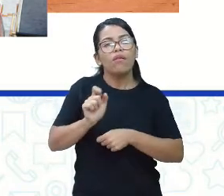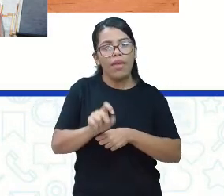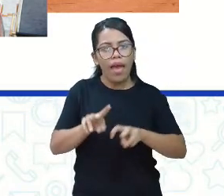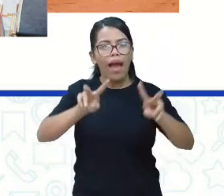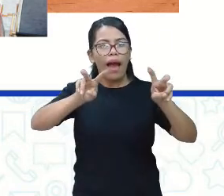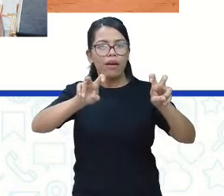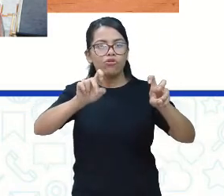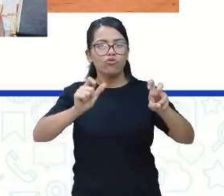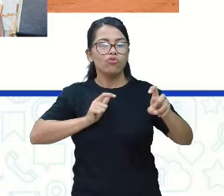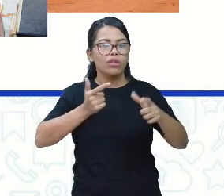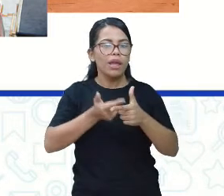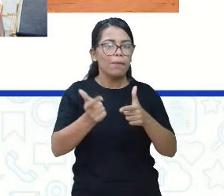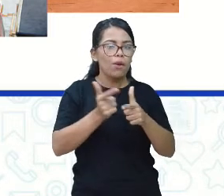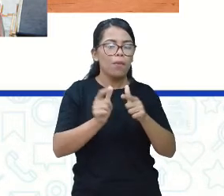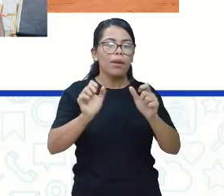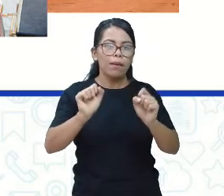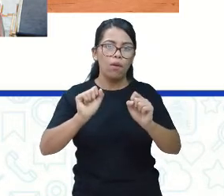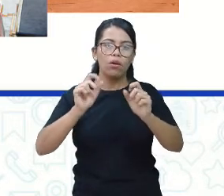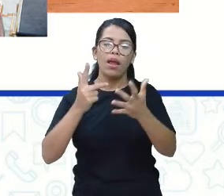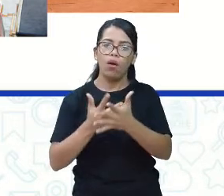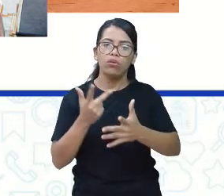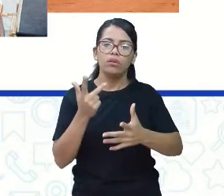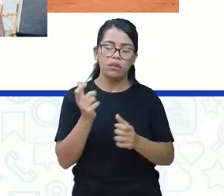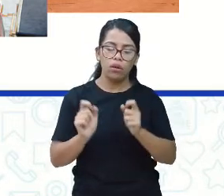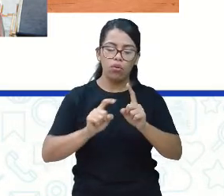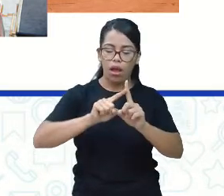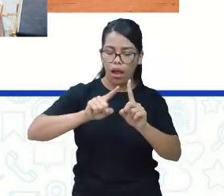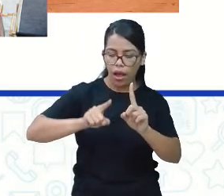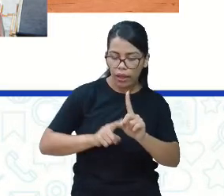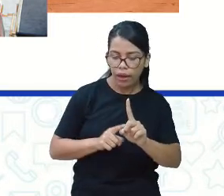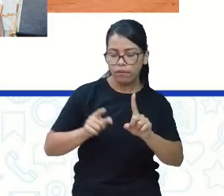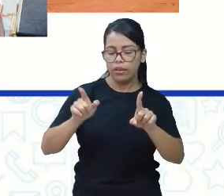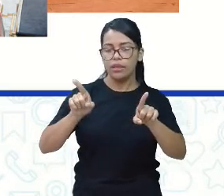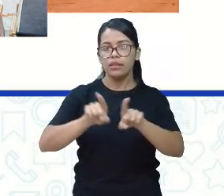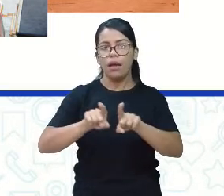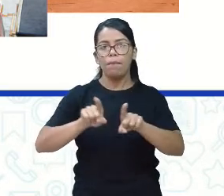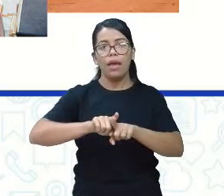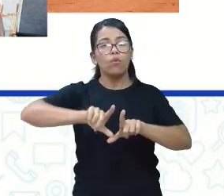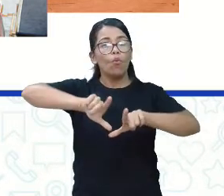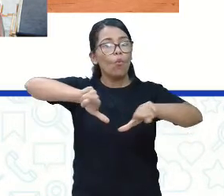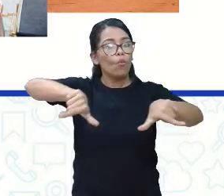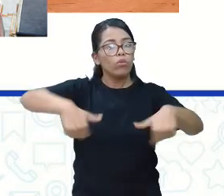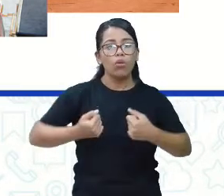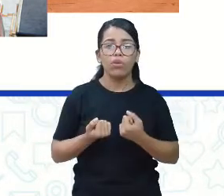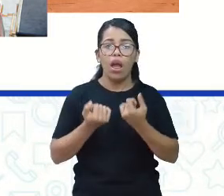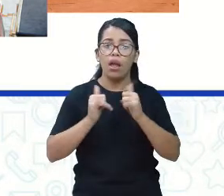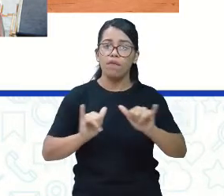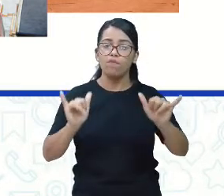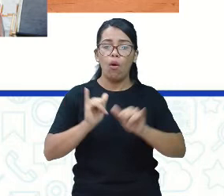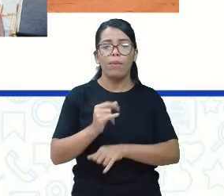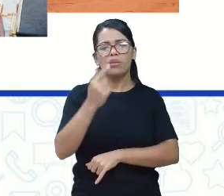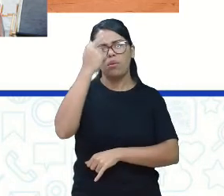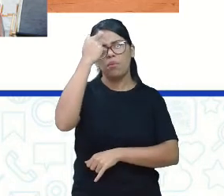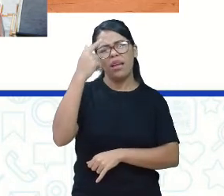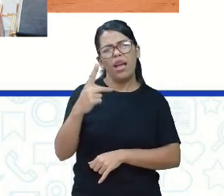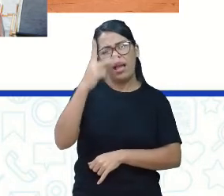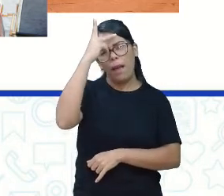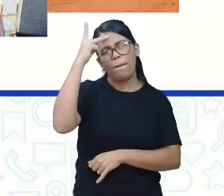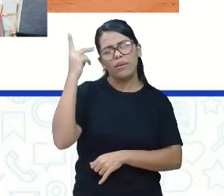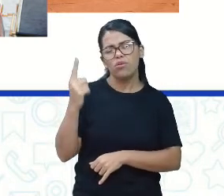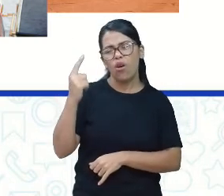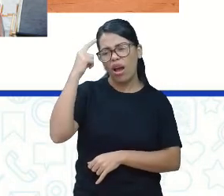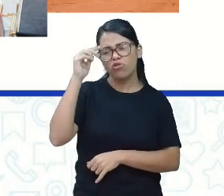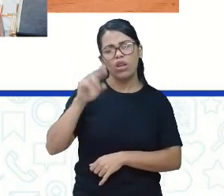problemáticas e podem levar a essa gravidez, e essa desinformação faz com que as pessoas pensem que nunca pode